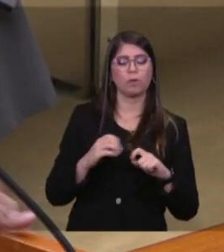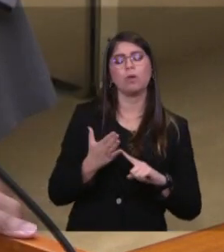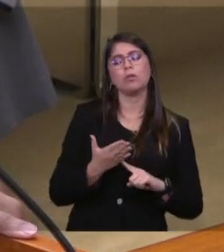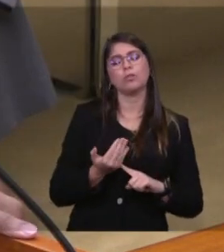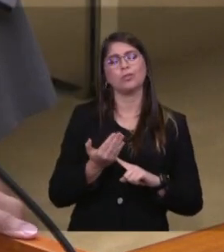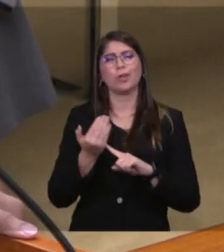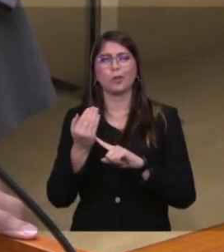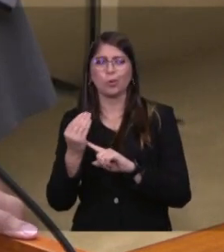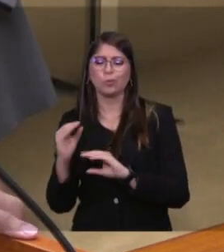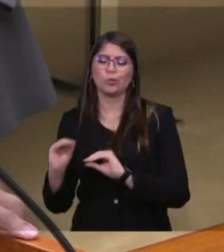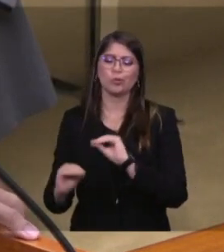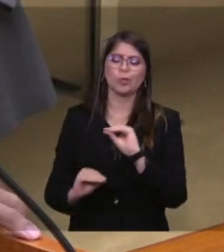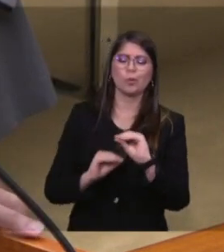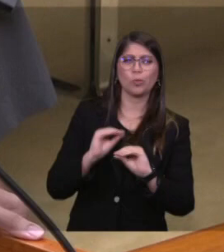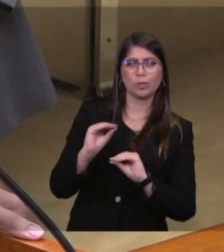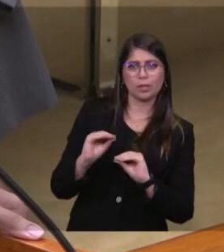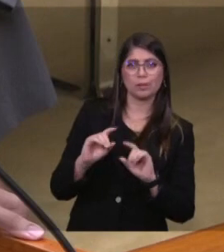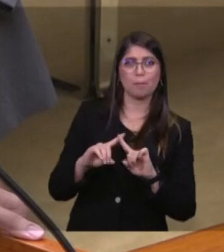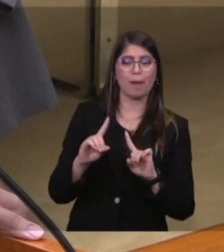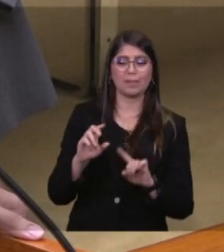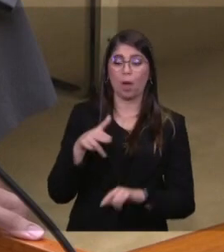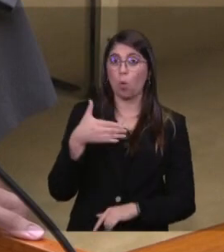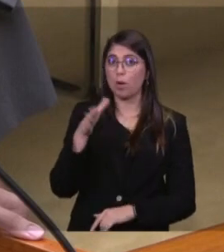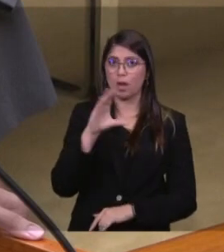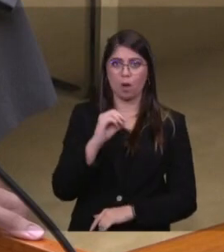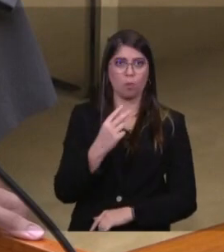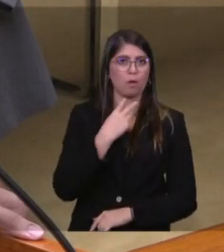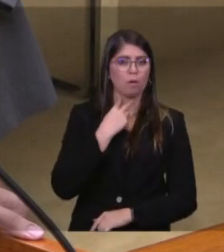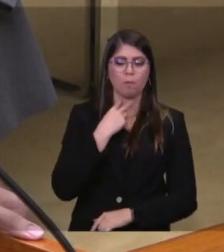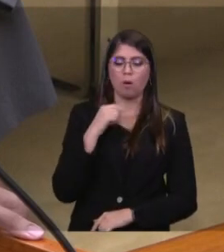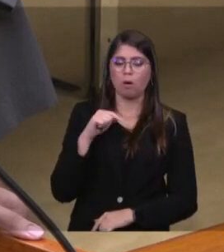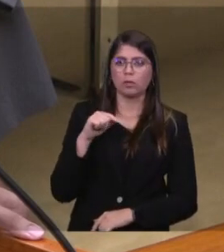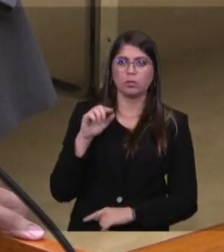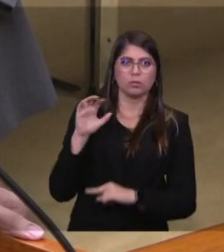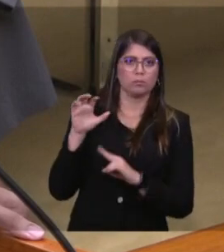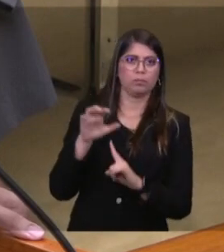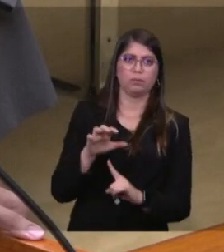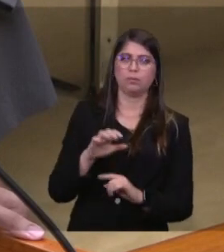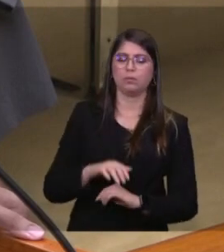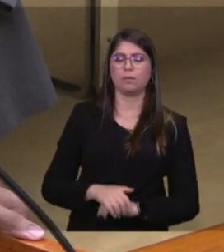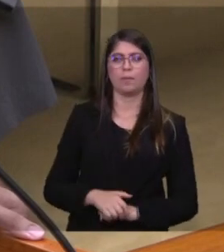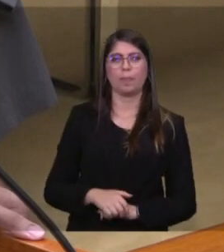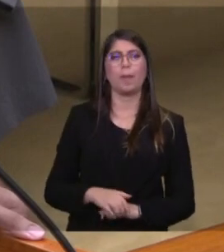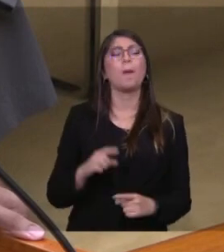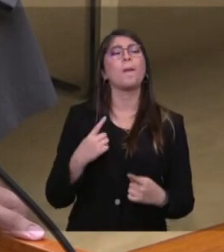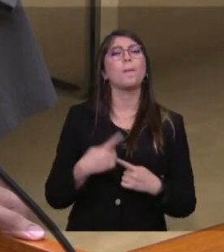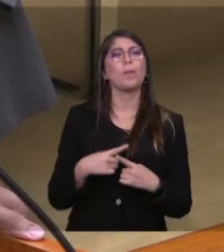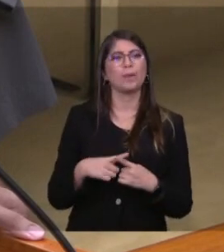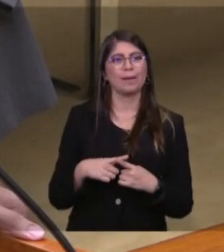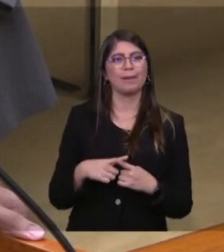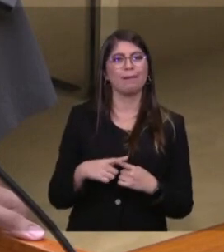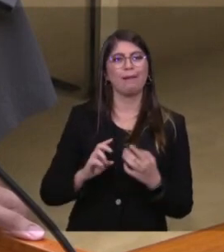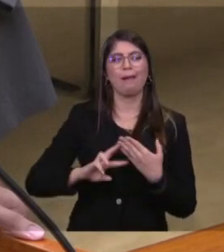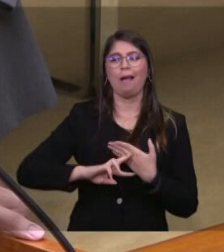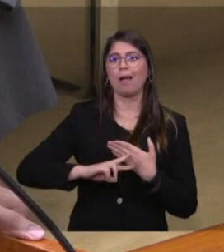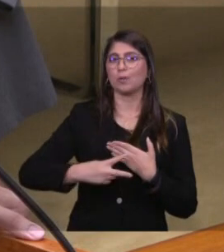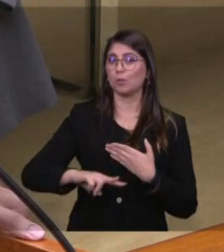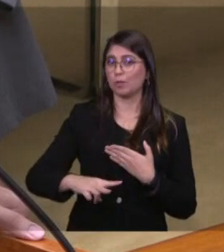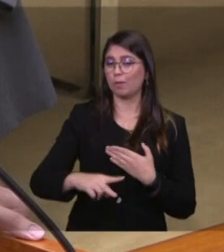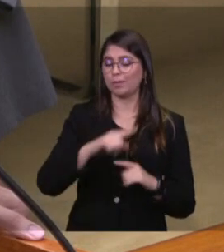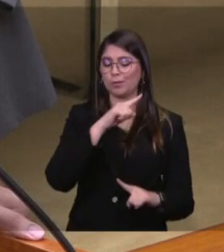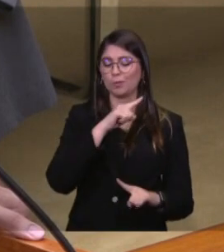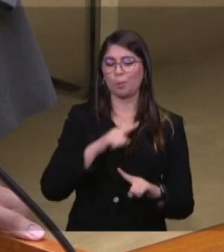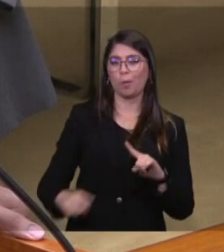tecnológica, ela não poderia ser feita pela União. E não poderia, excelências, porque isso implicaria na vedação